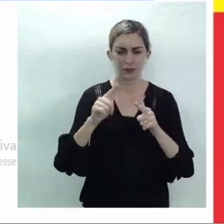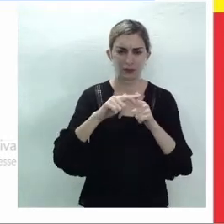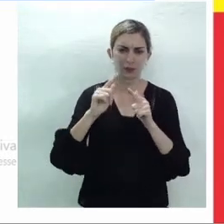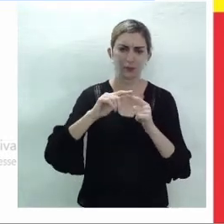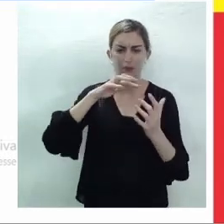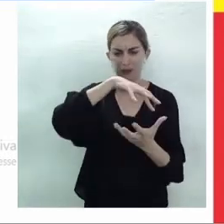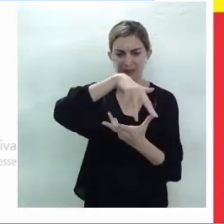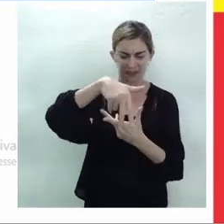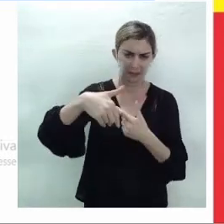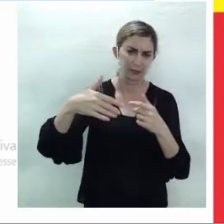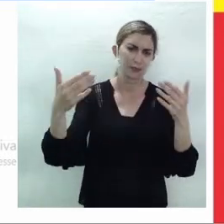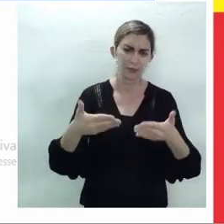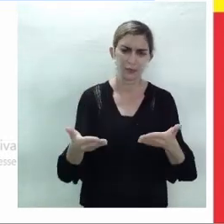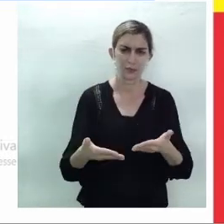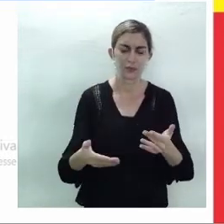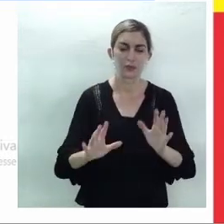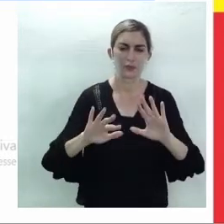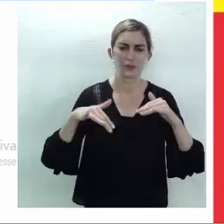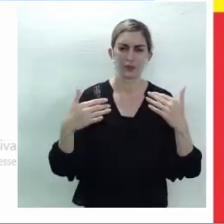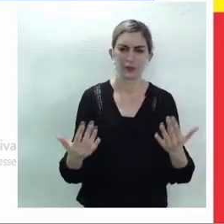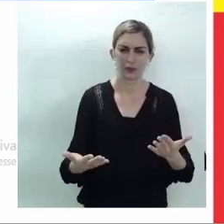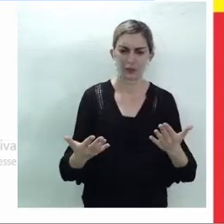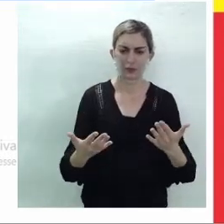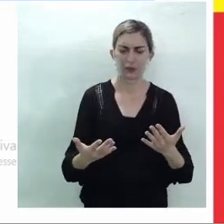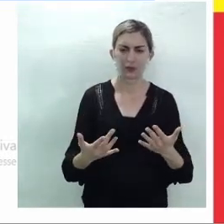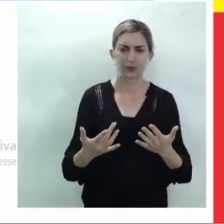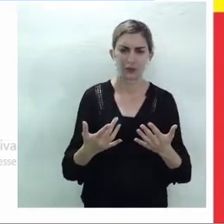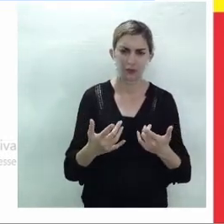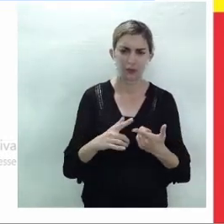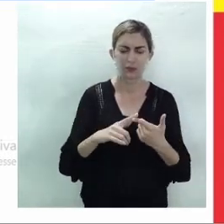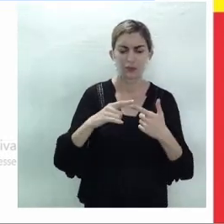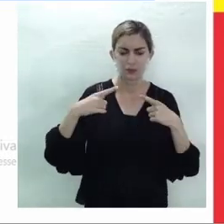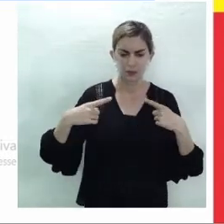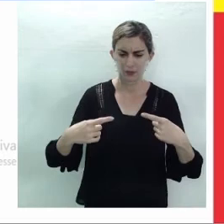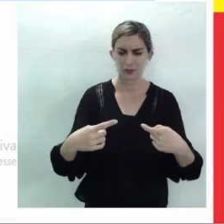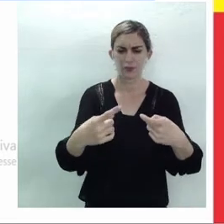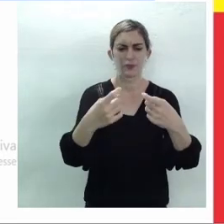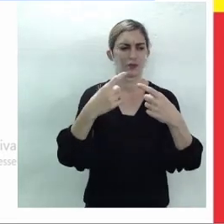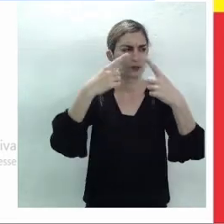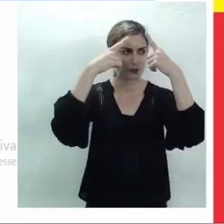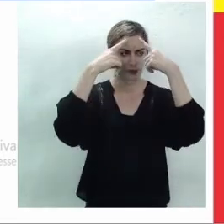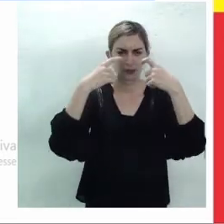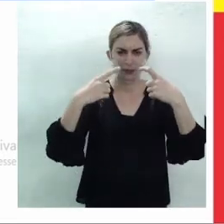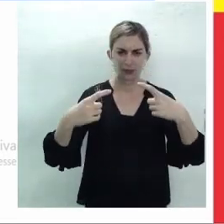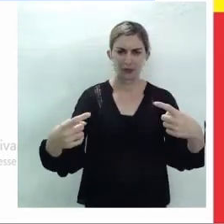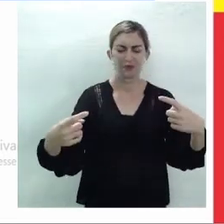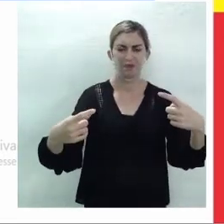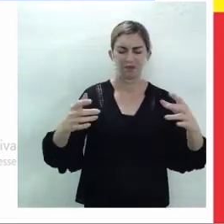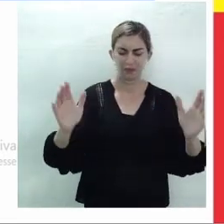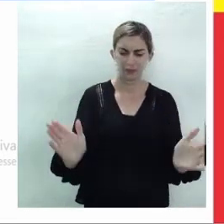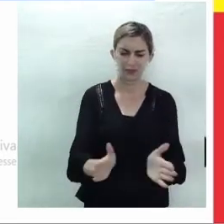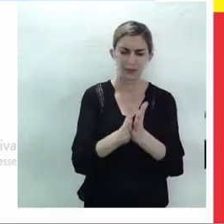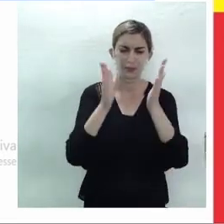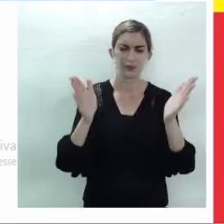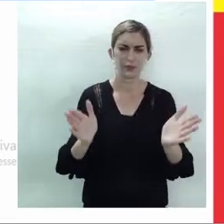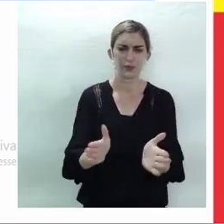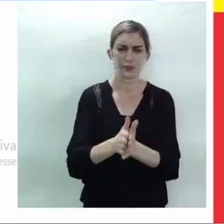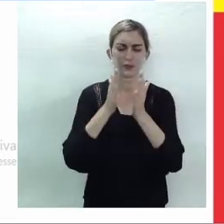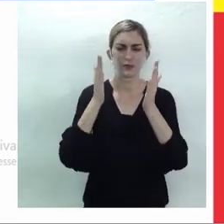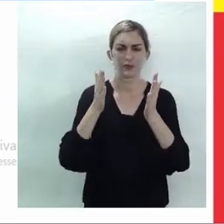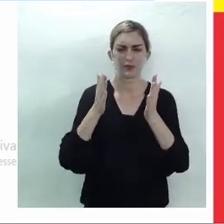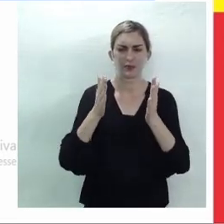problemas no mundo de hoje. Quais são? Incluindo a guerra, a violência, a pobreza,